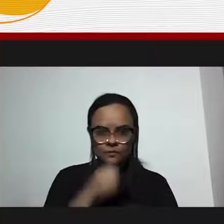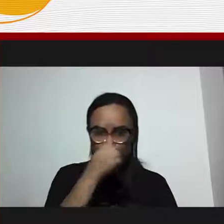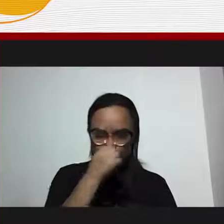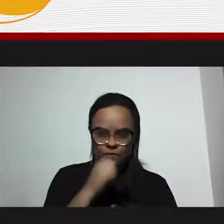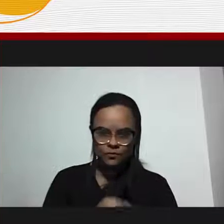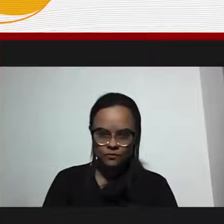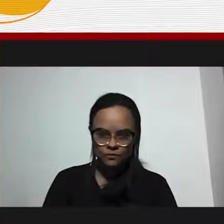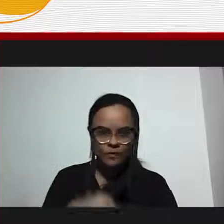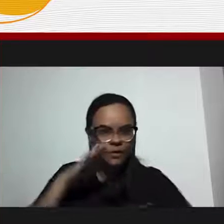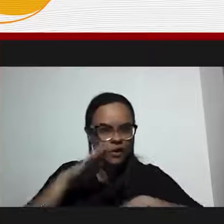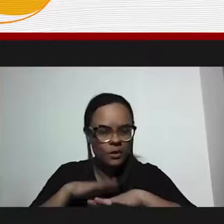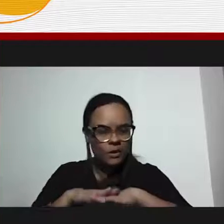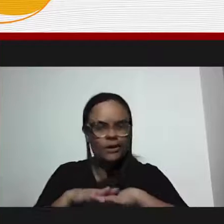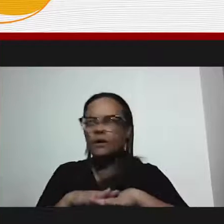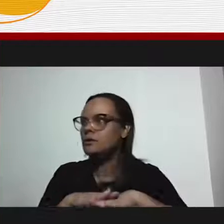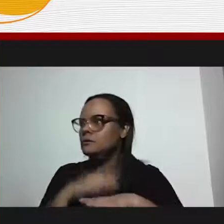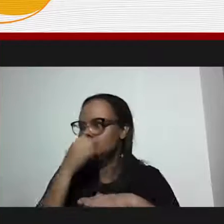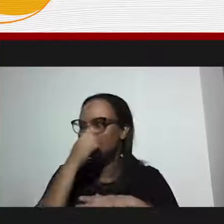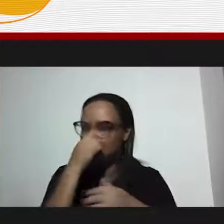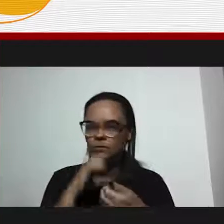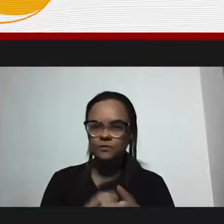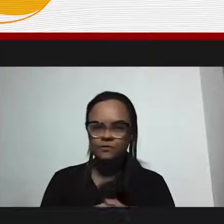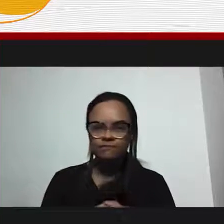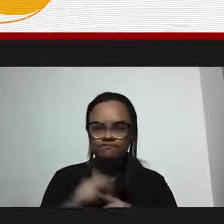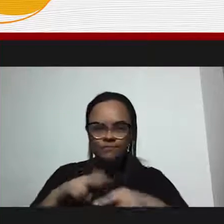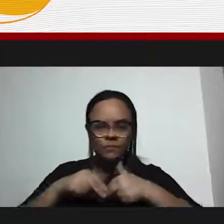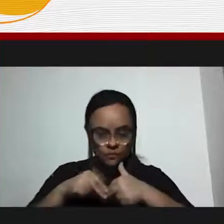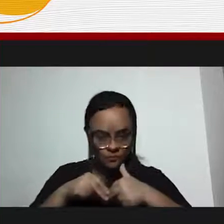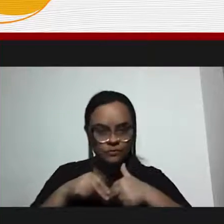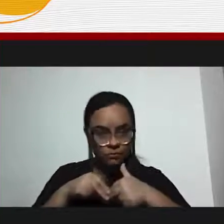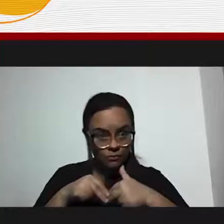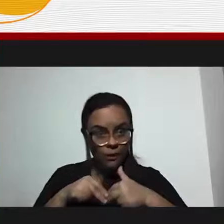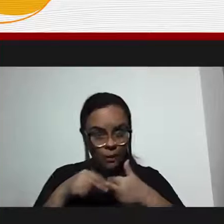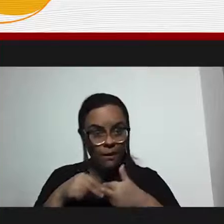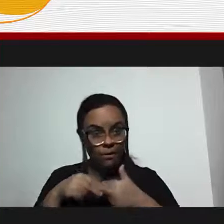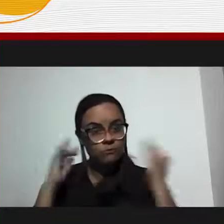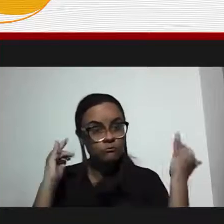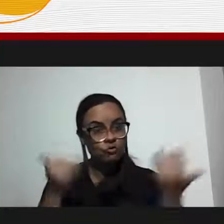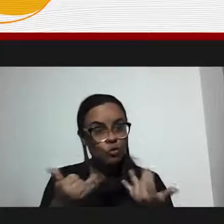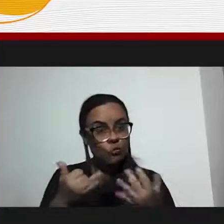com a realidade dessas pessoas, e é por isso que nós estamos aqui hoje.